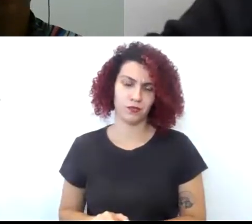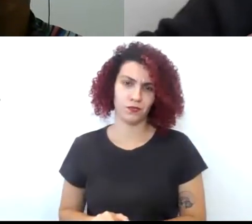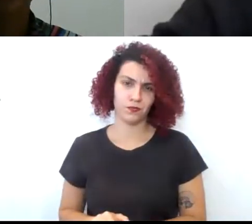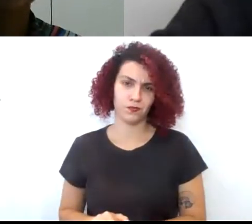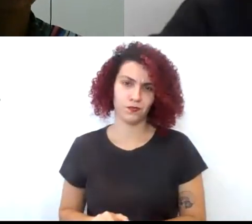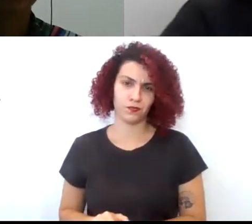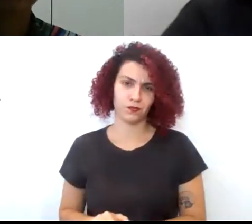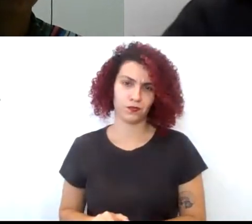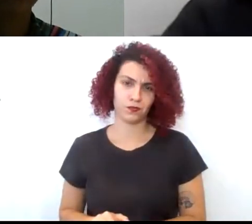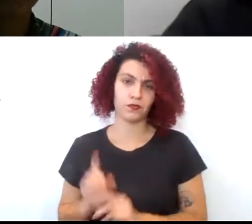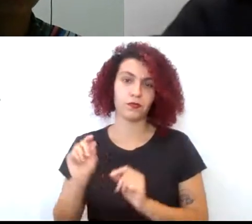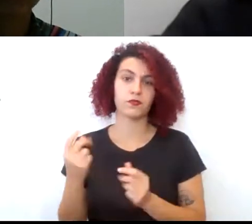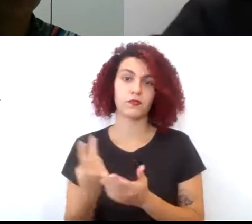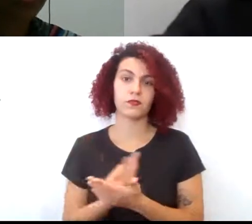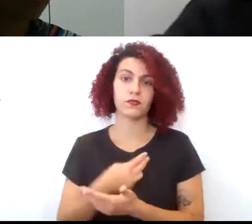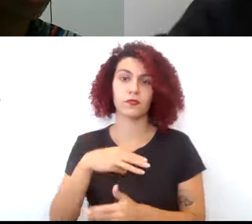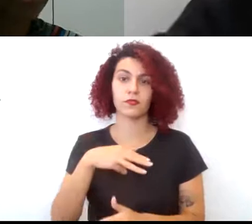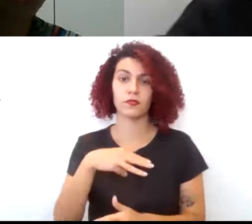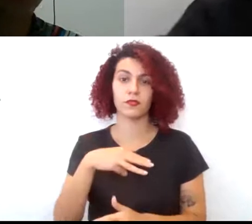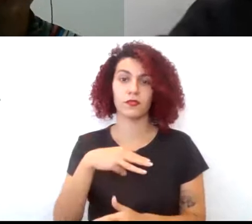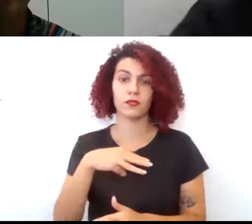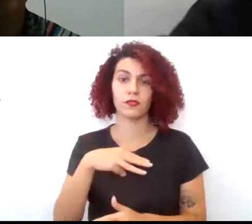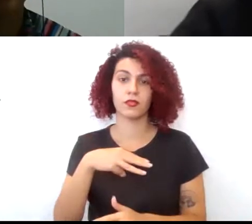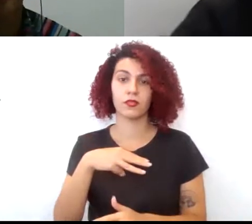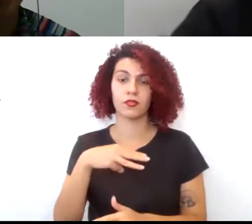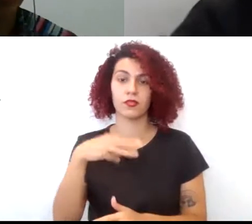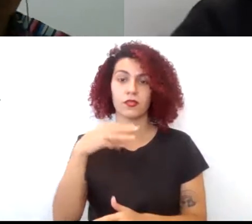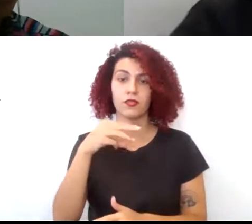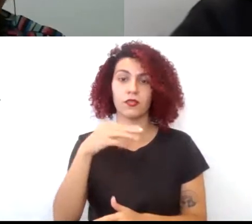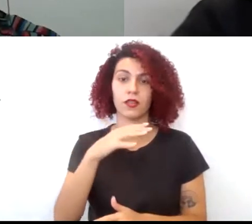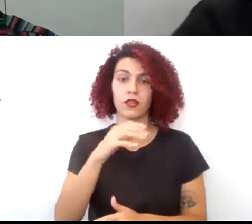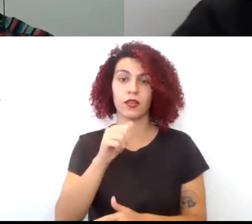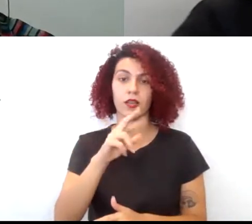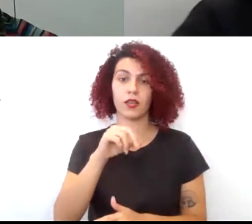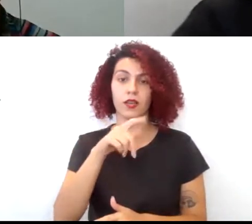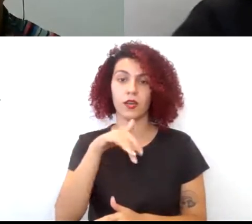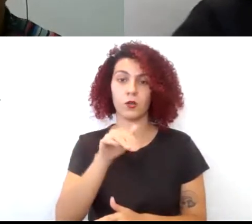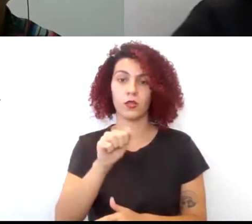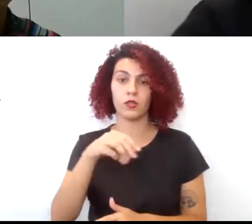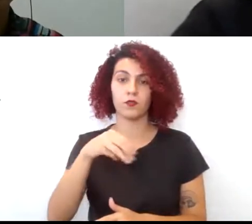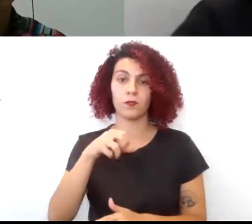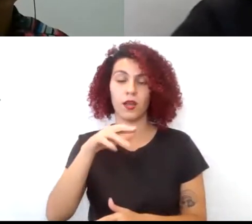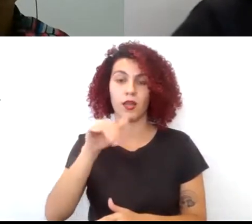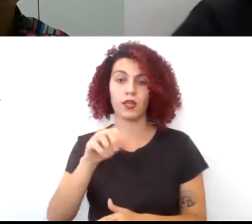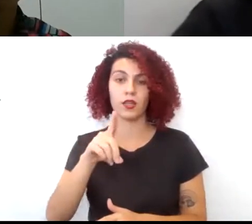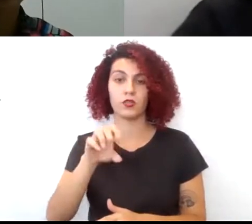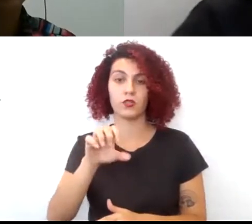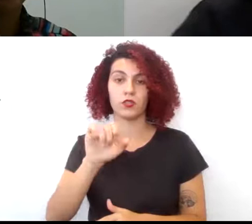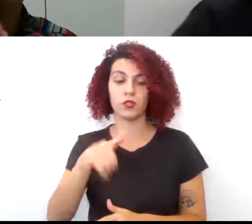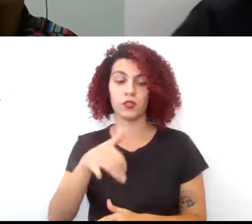tá o que aconteceu com a Maria com a Carolina Maria de Jesus a falta de vergonha de surda